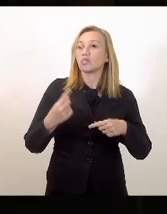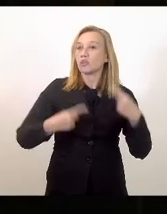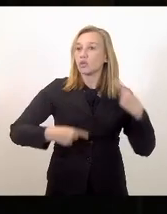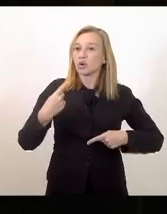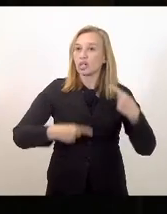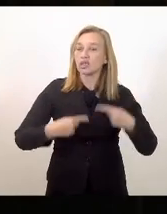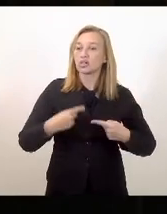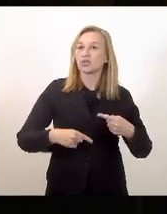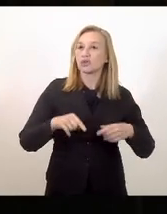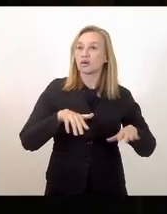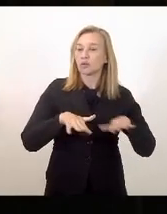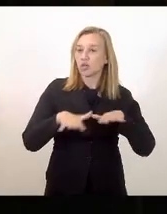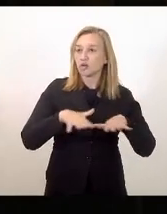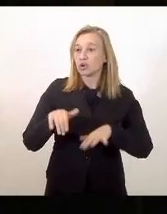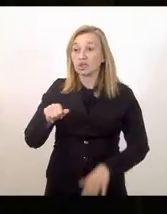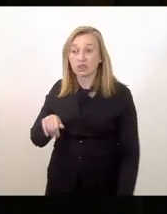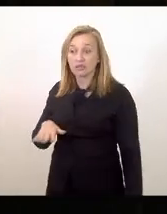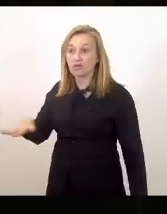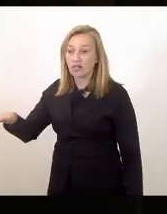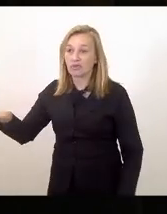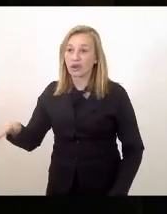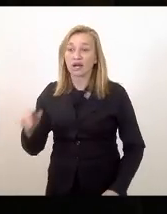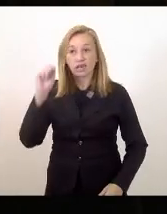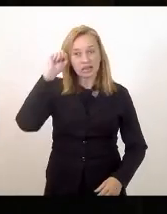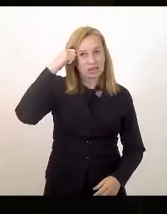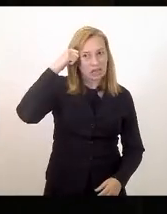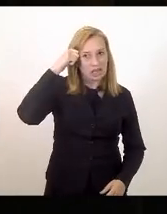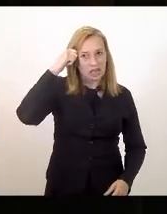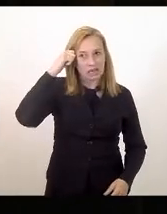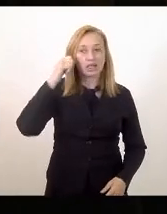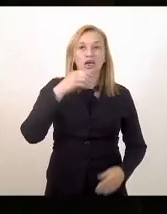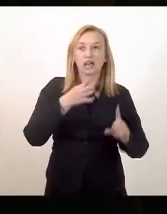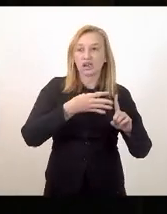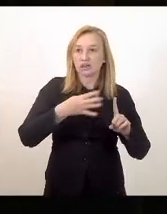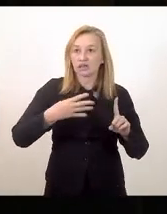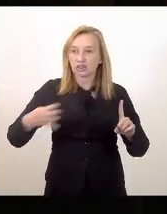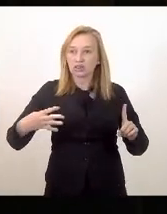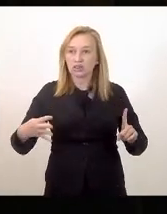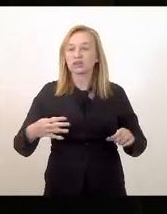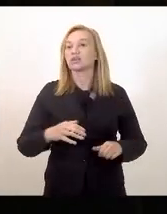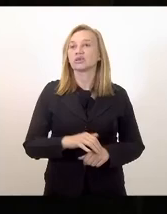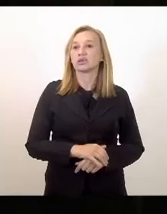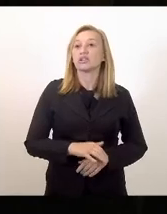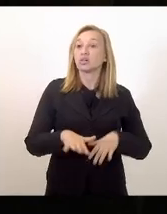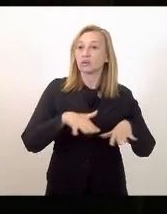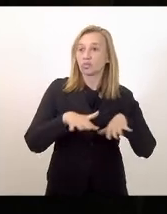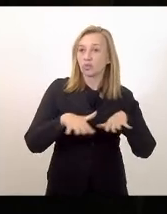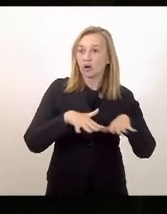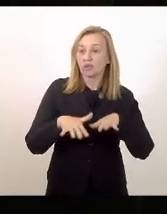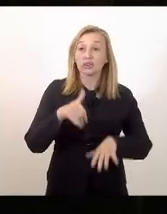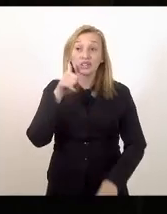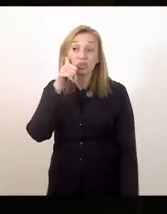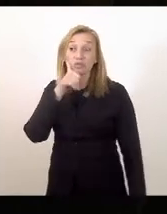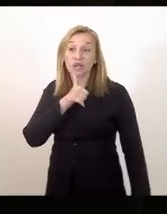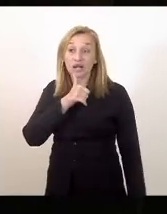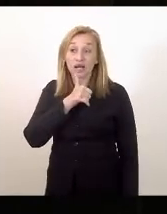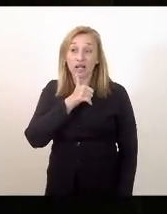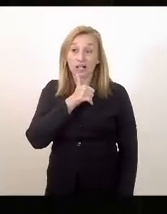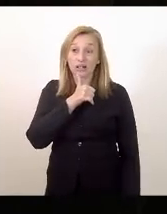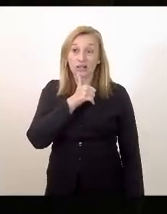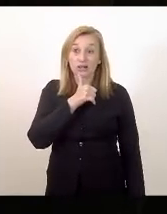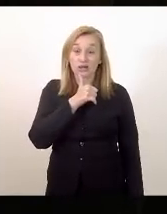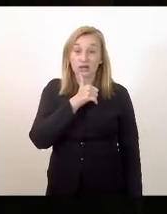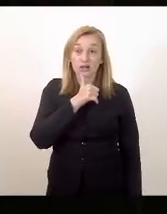de favela, no movimento negro, no movimento LGBTQIA+, no movimento de mulheres. Seria